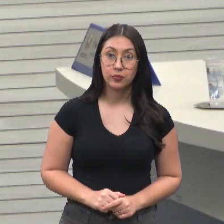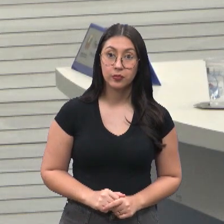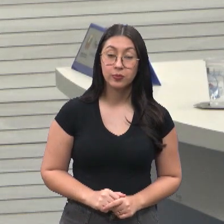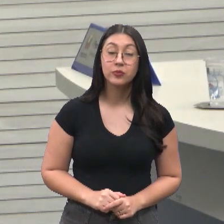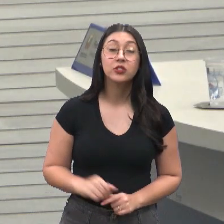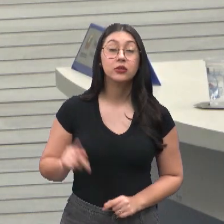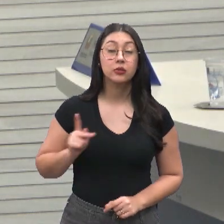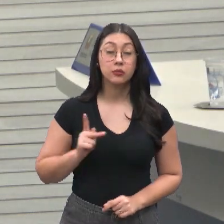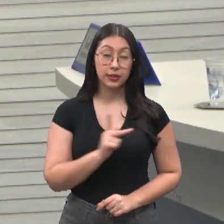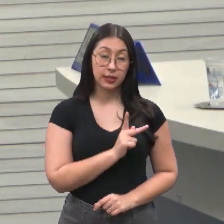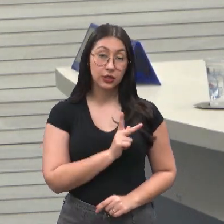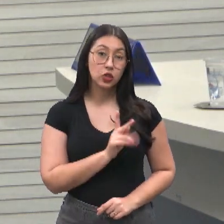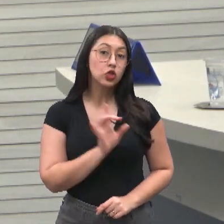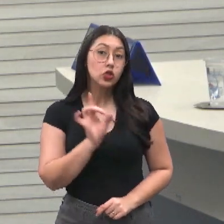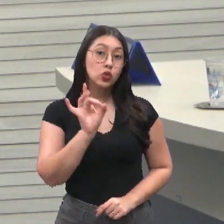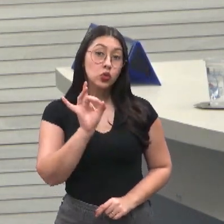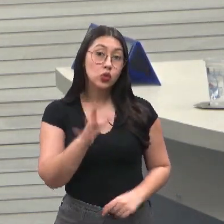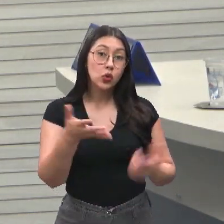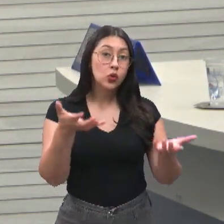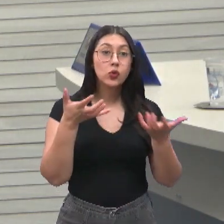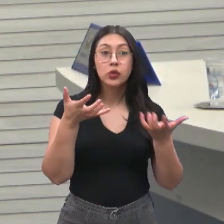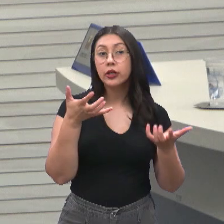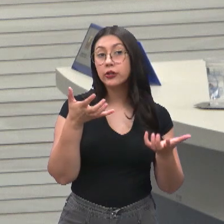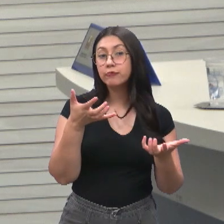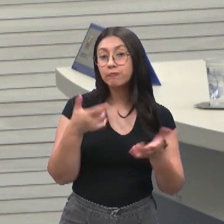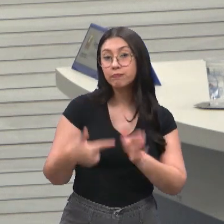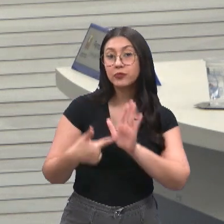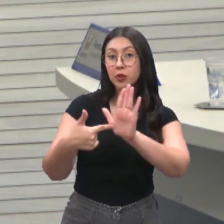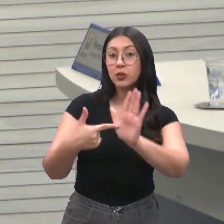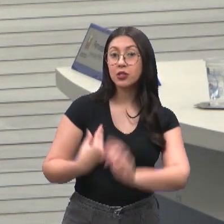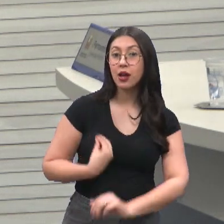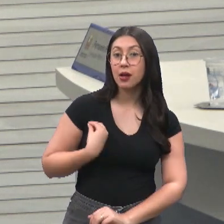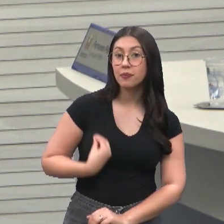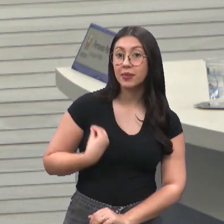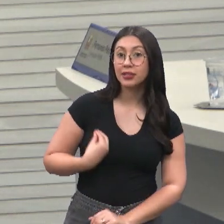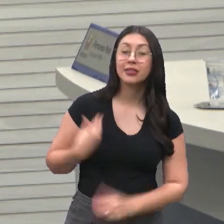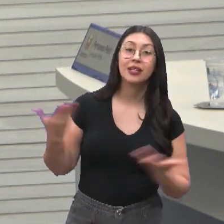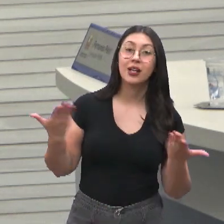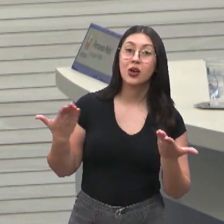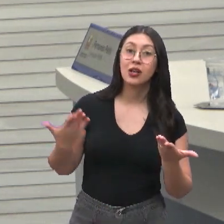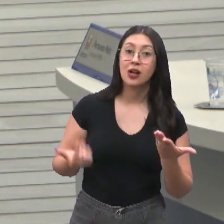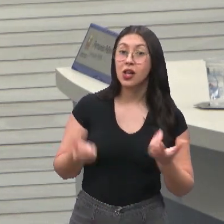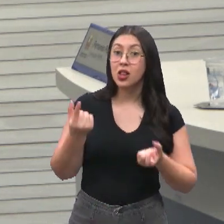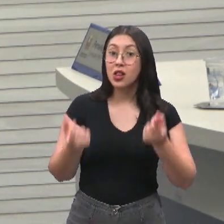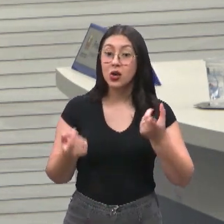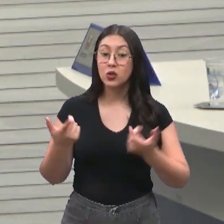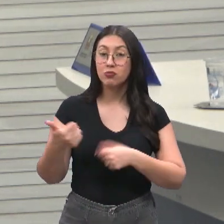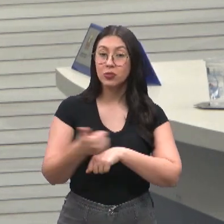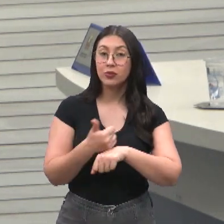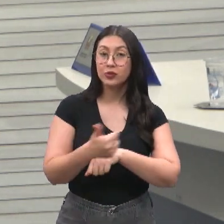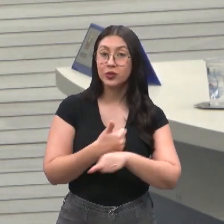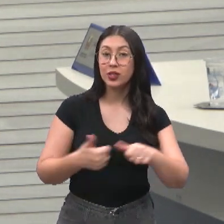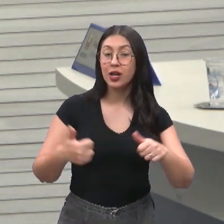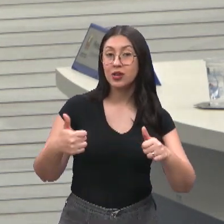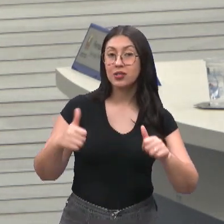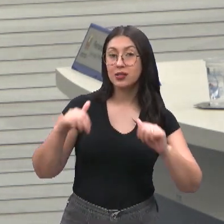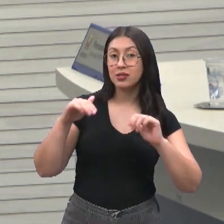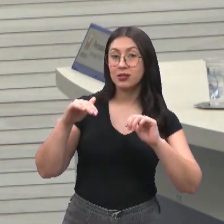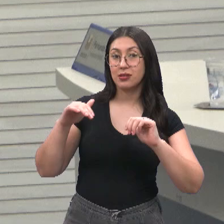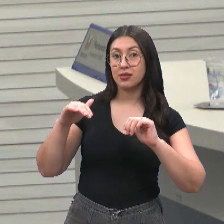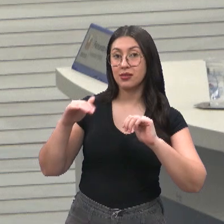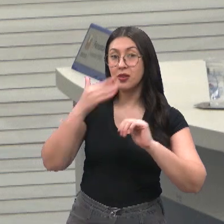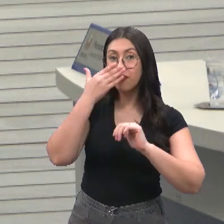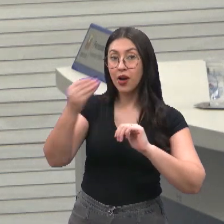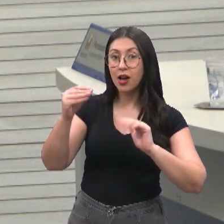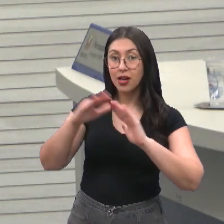Presidente, na verdade é só para registrar aqui a presença, chegaram mais alguns transportadores, estão